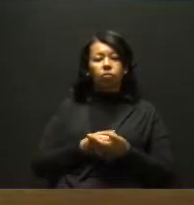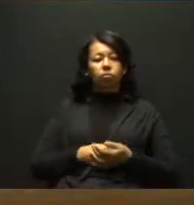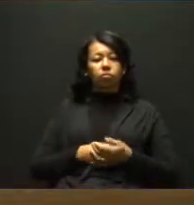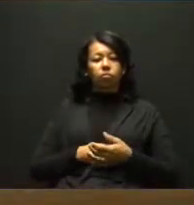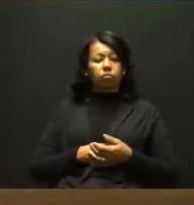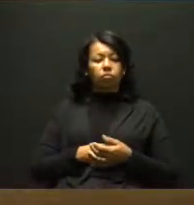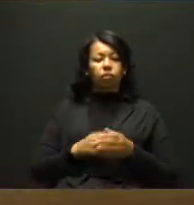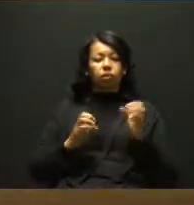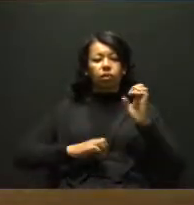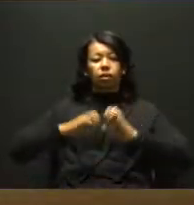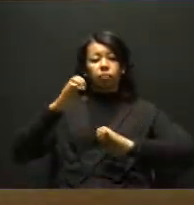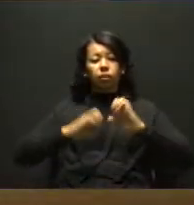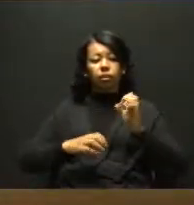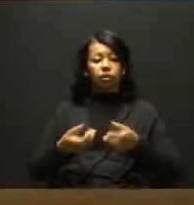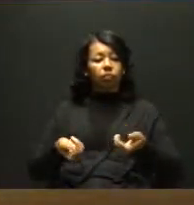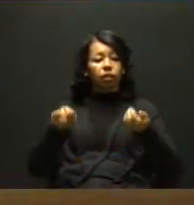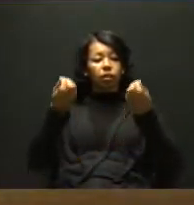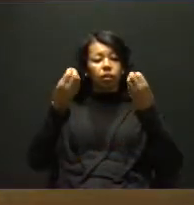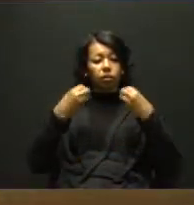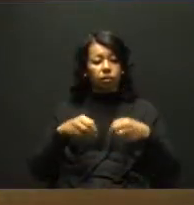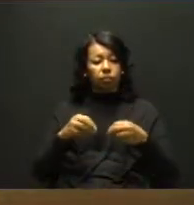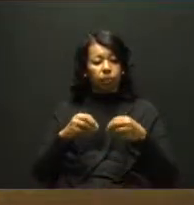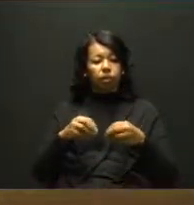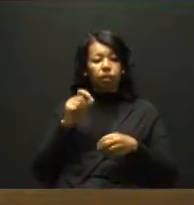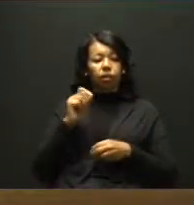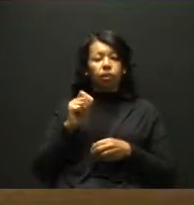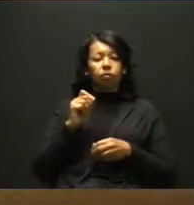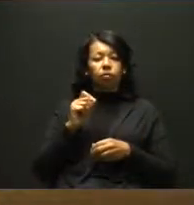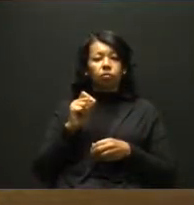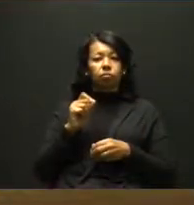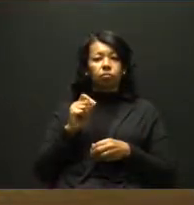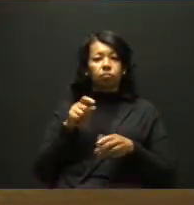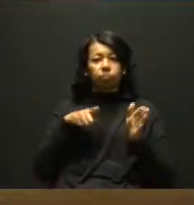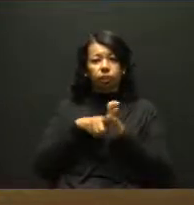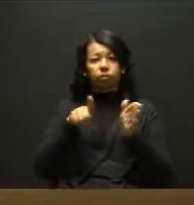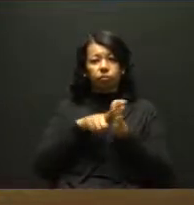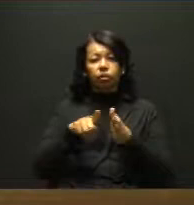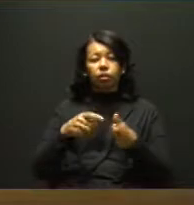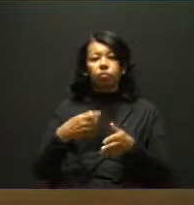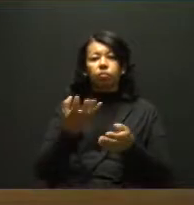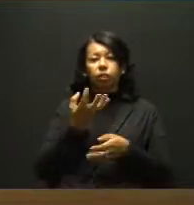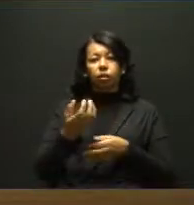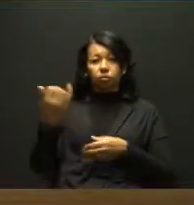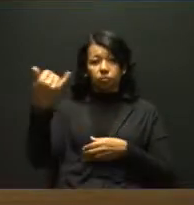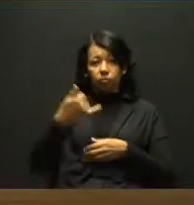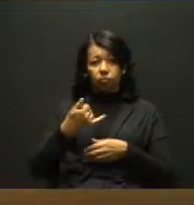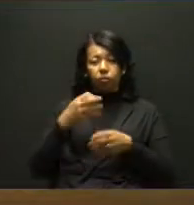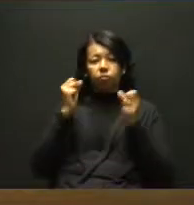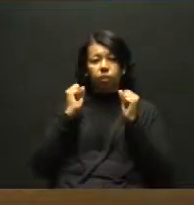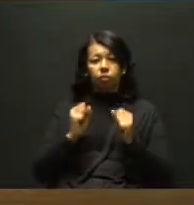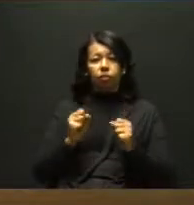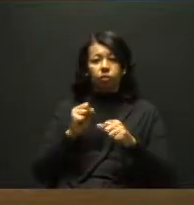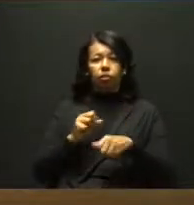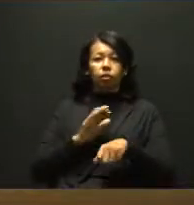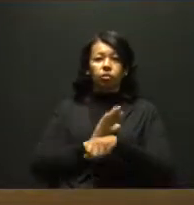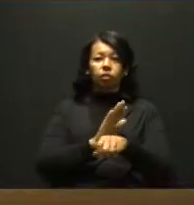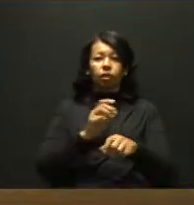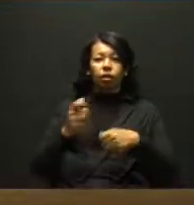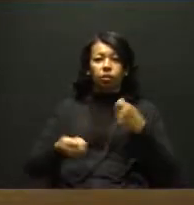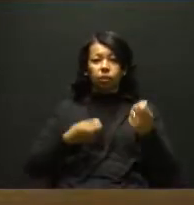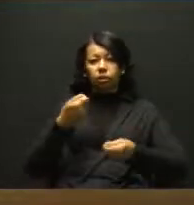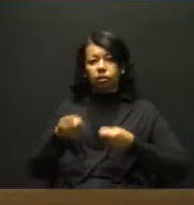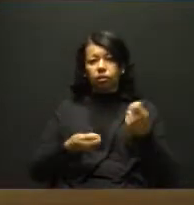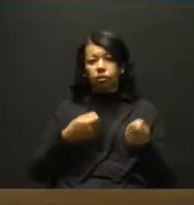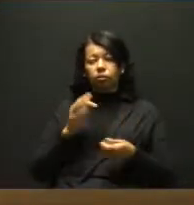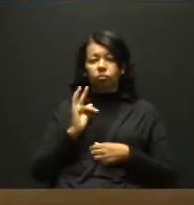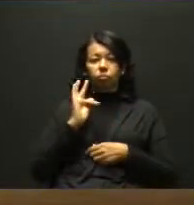empresa vai receber é isso que estou perguntando eu quero informações para mim poder até o sítio administração numa futura